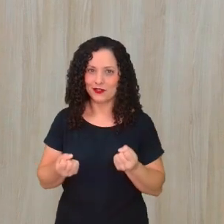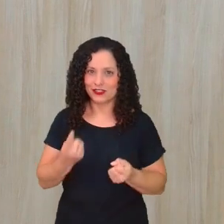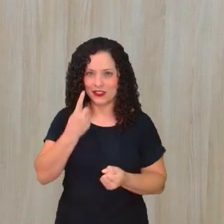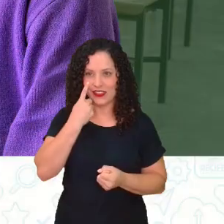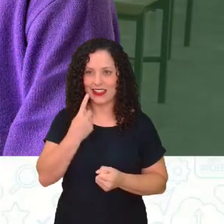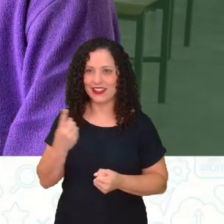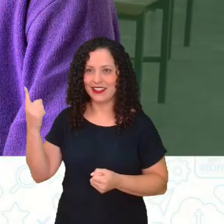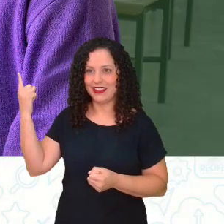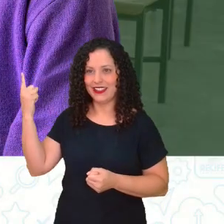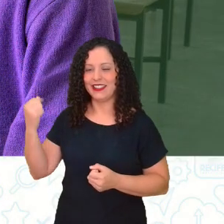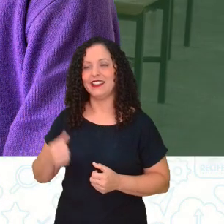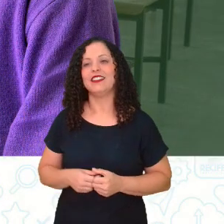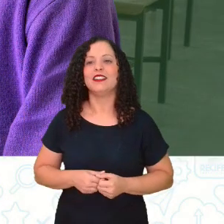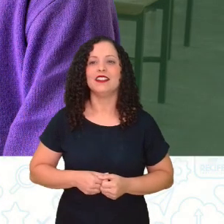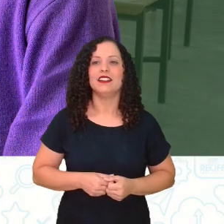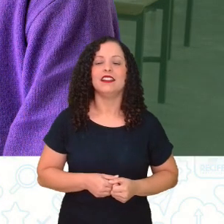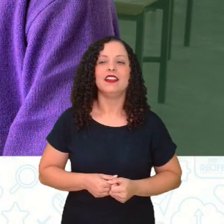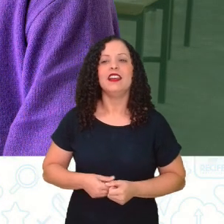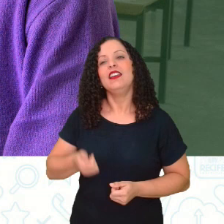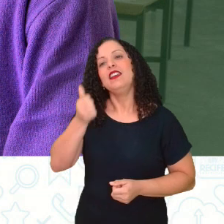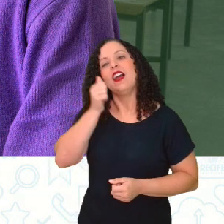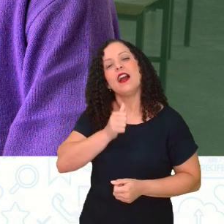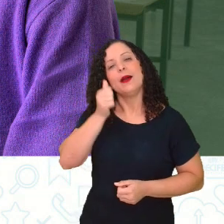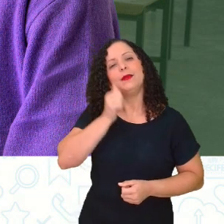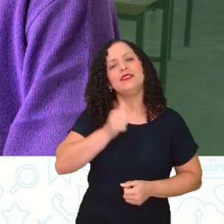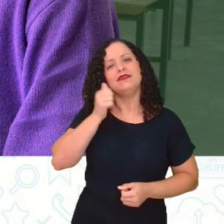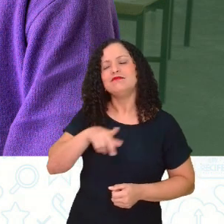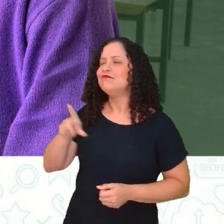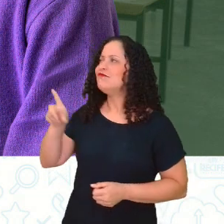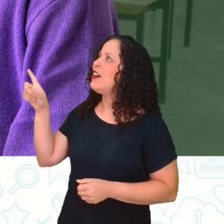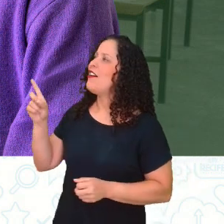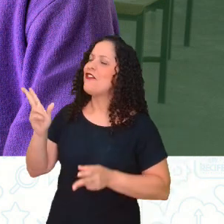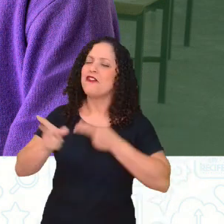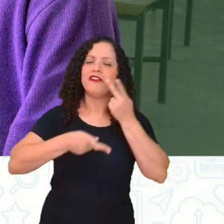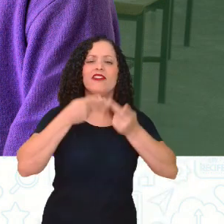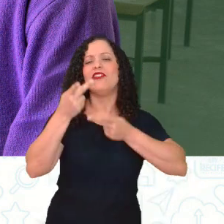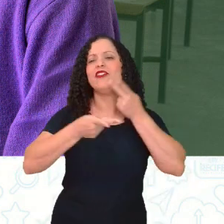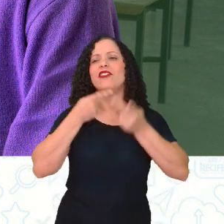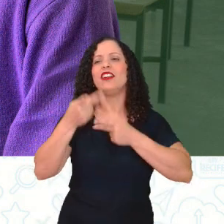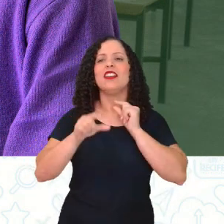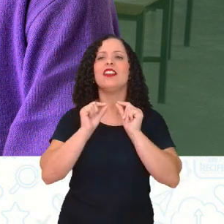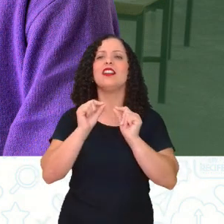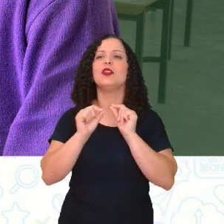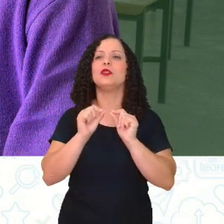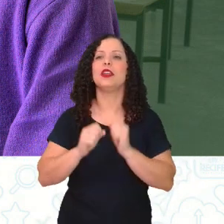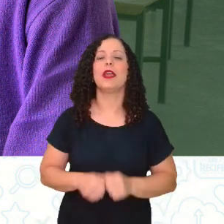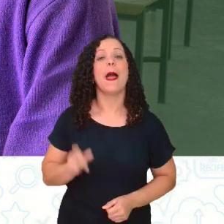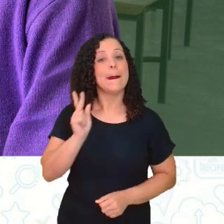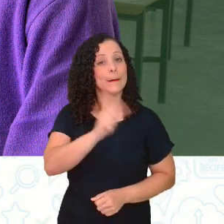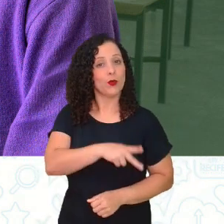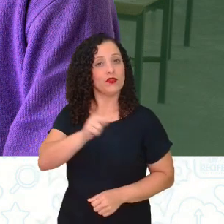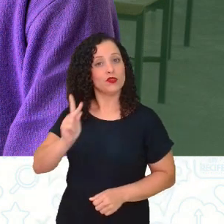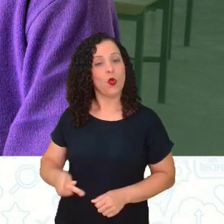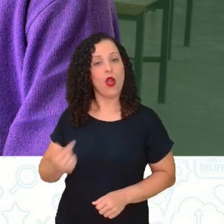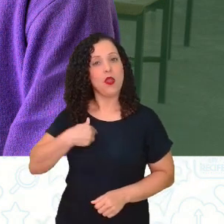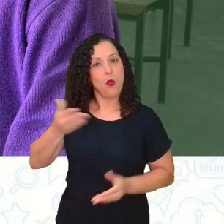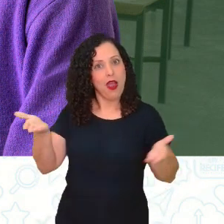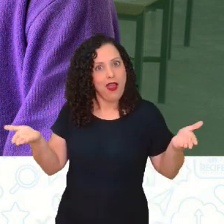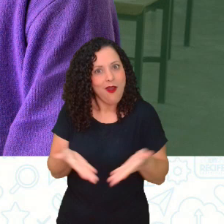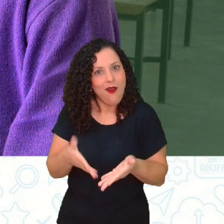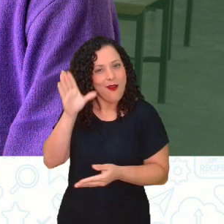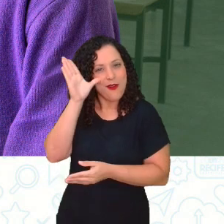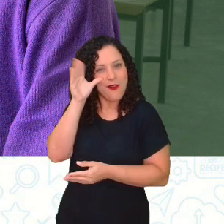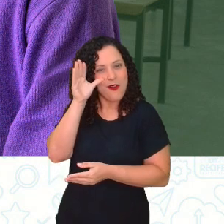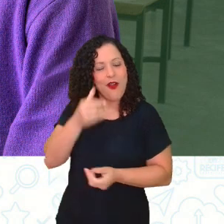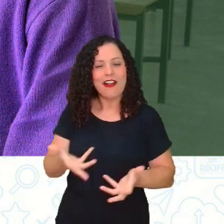olha. E aí a garota faz a seguinte questão, né? Fala a seguinte questão: professora, fiquei curiosa,